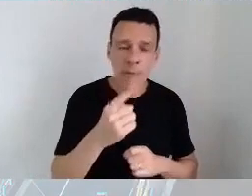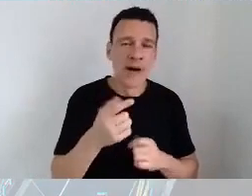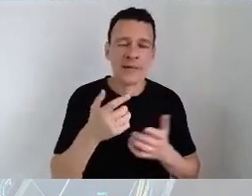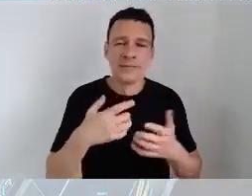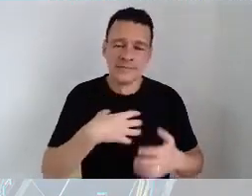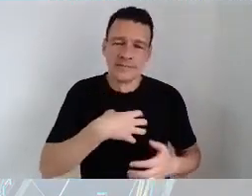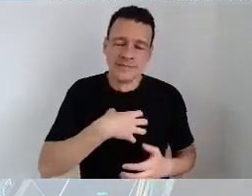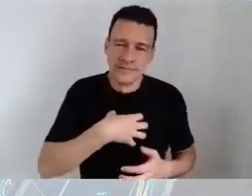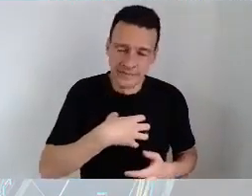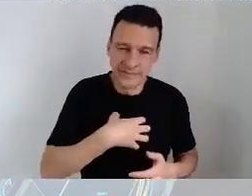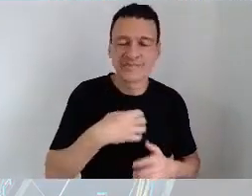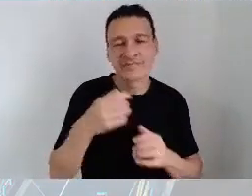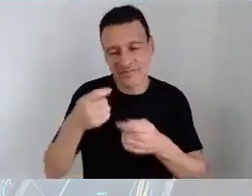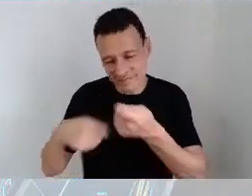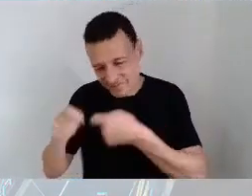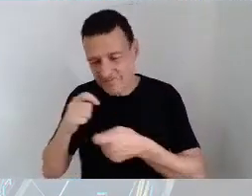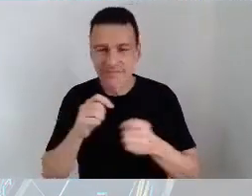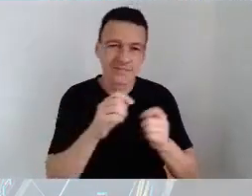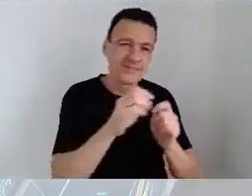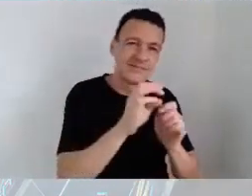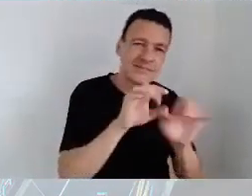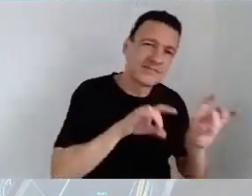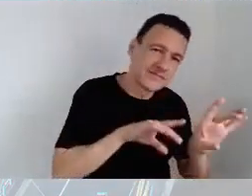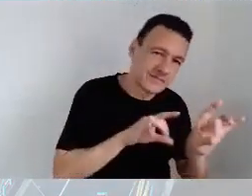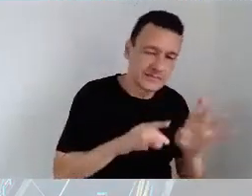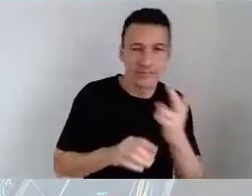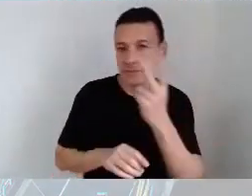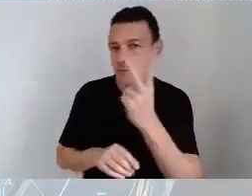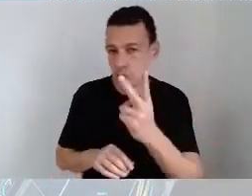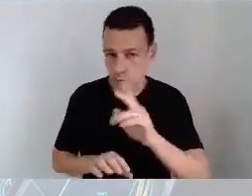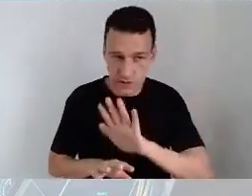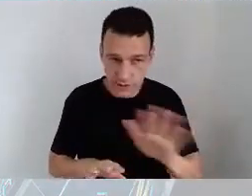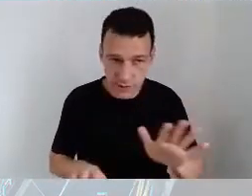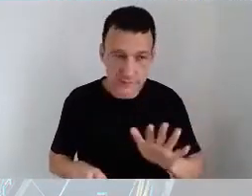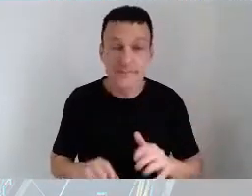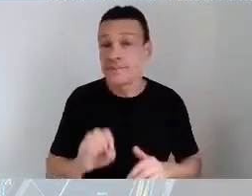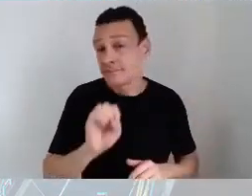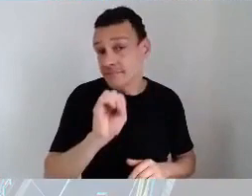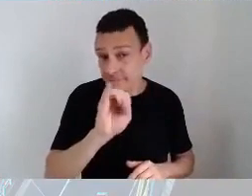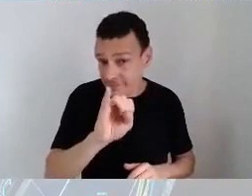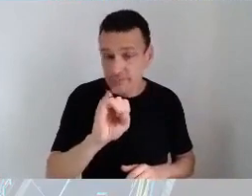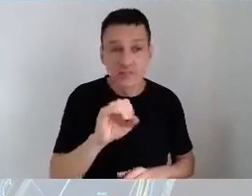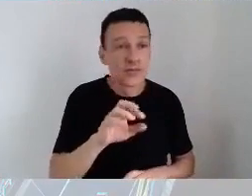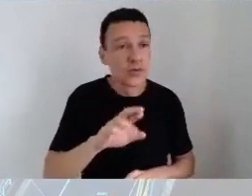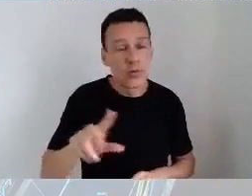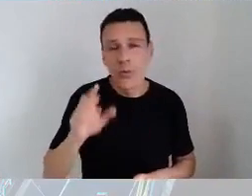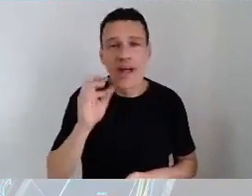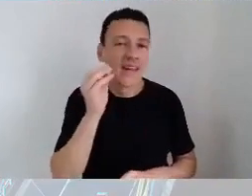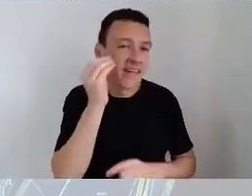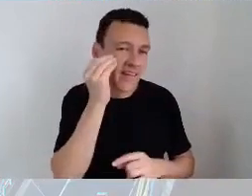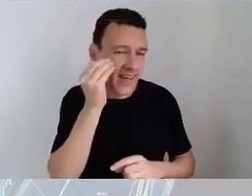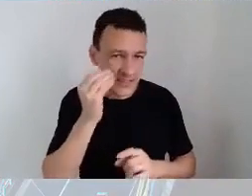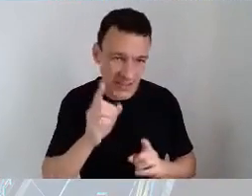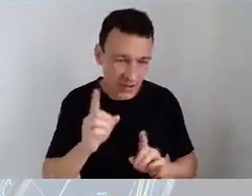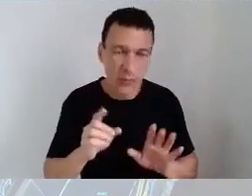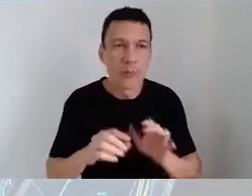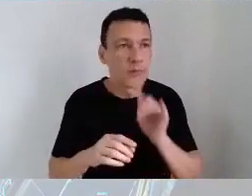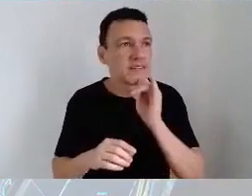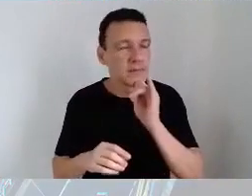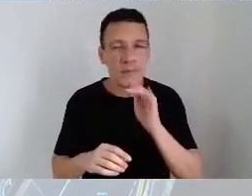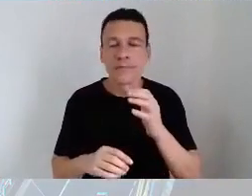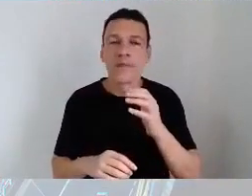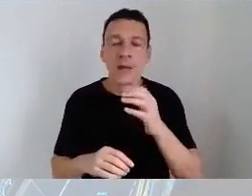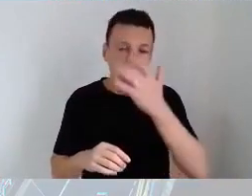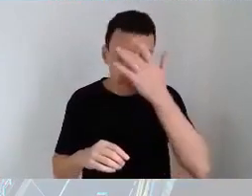técnica e, principalmente, se não for PESD, né, então, se tiver um problema, principalmente que é a pessoa técnica que vai analisar,